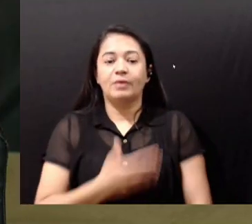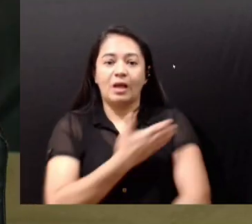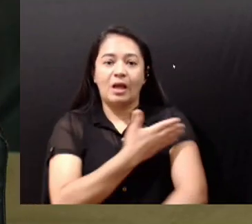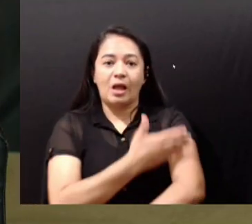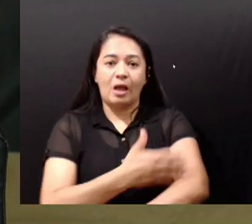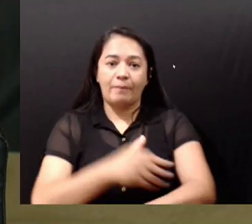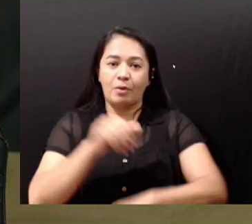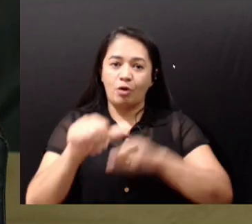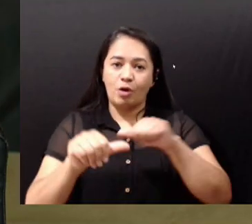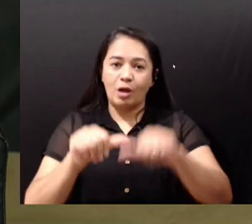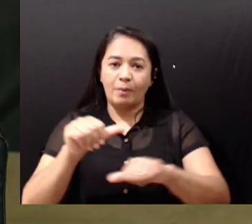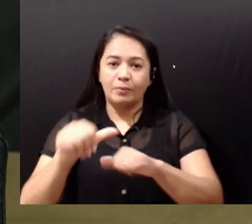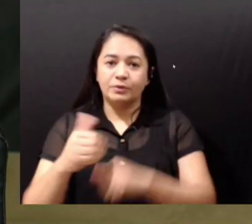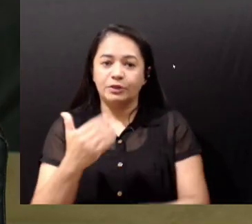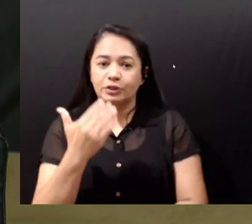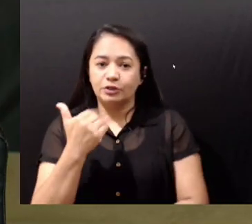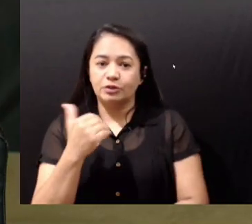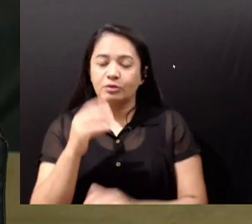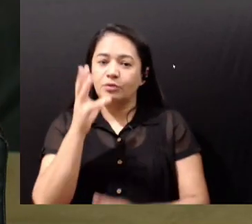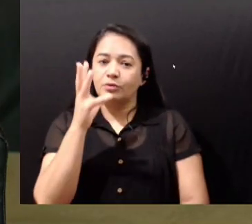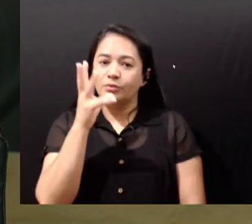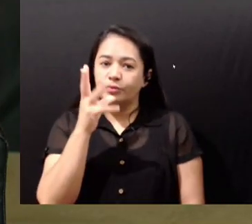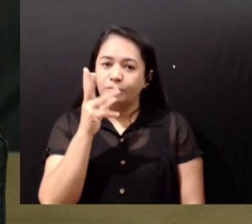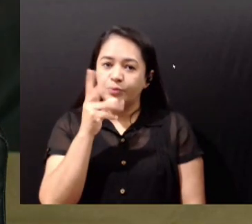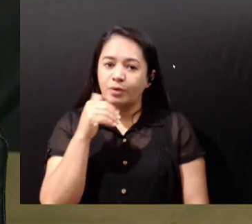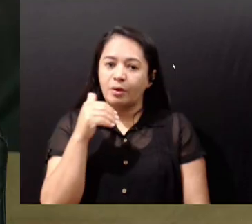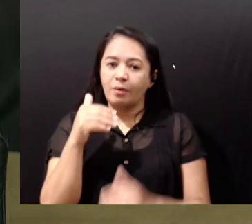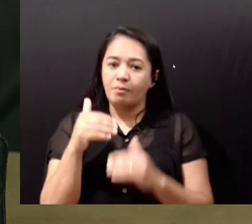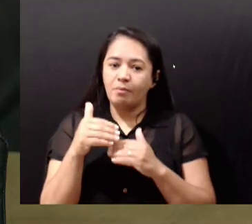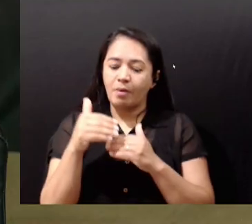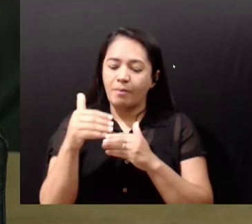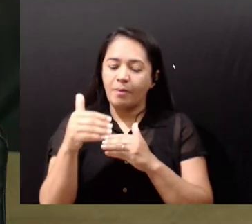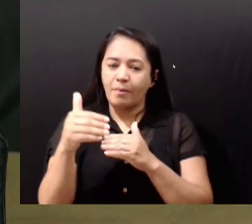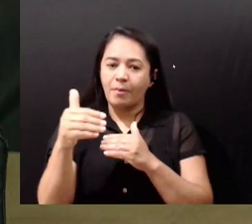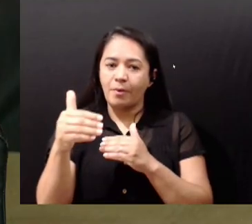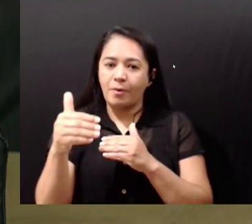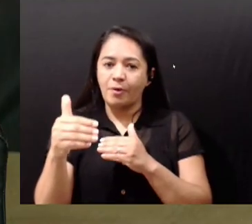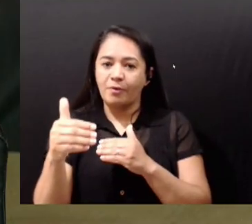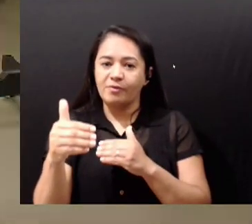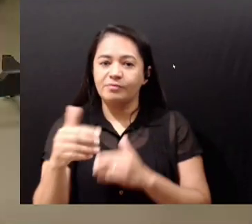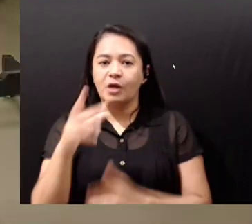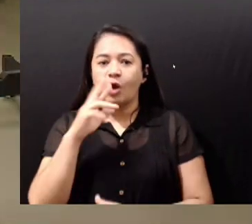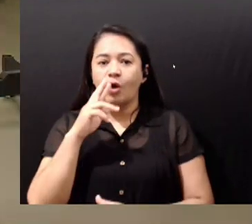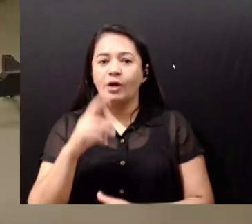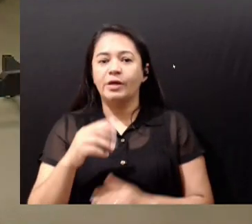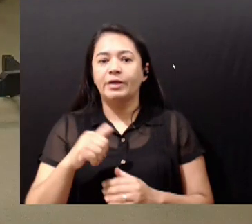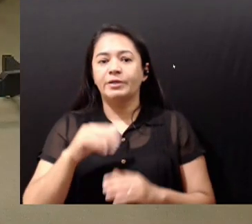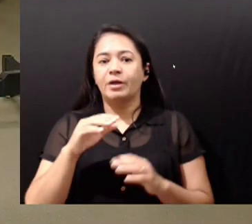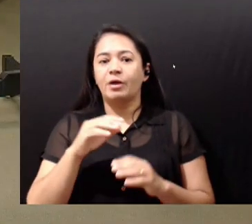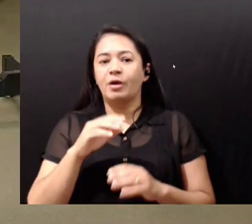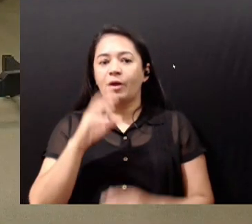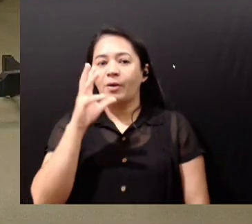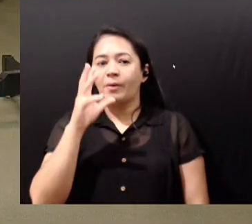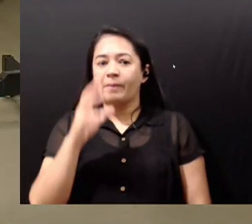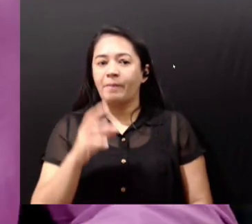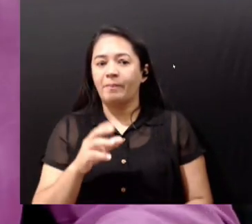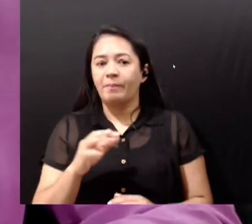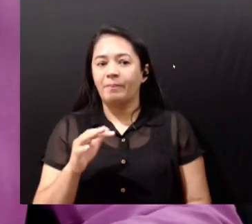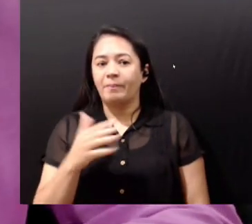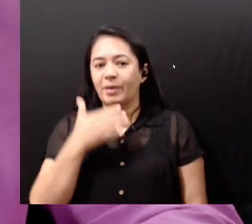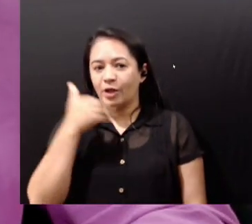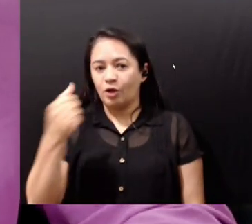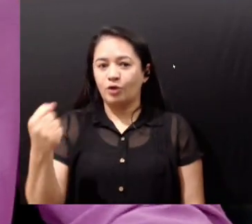lentas e progressivas trazem resultado mais duradouro do que dietas rápidas, doutora? Sim,